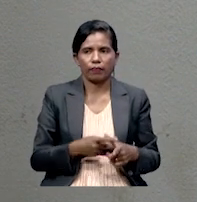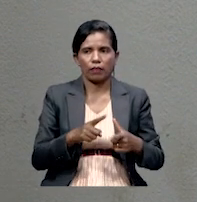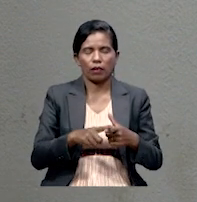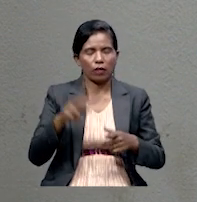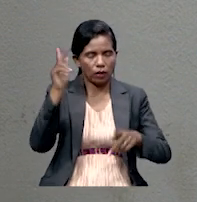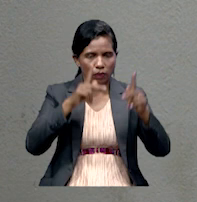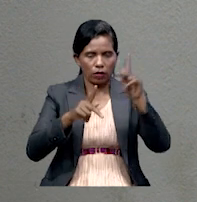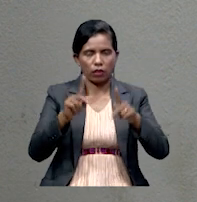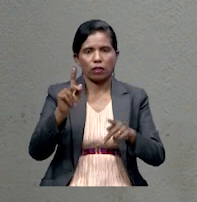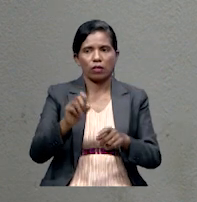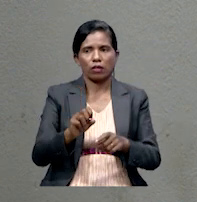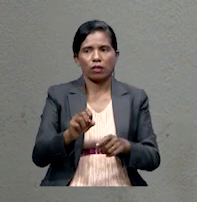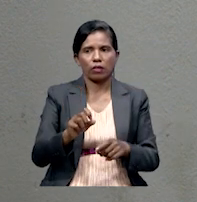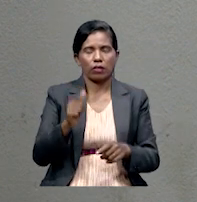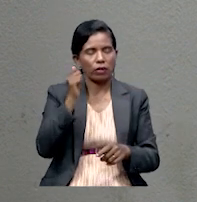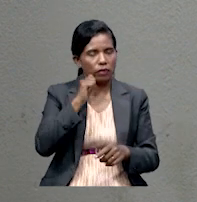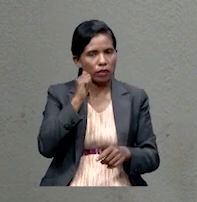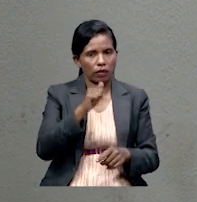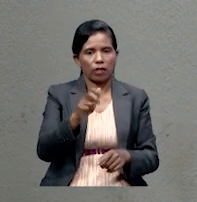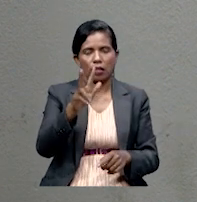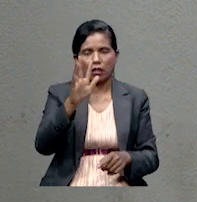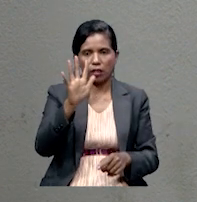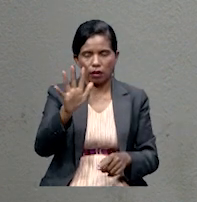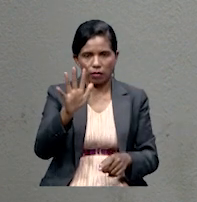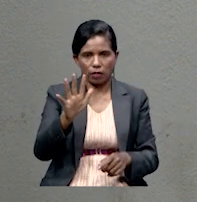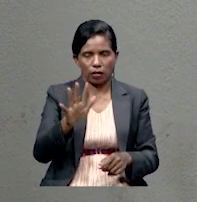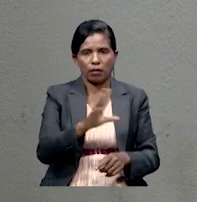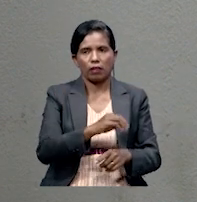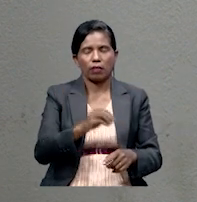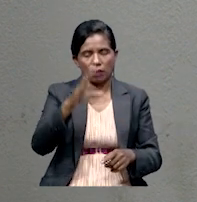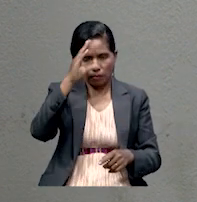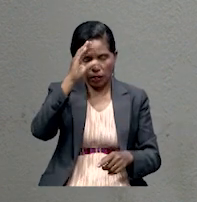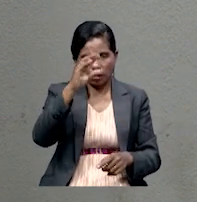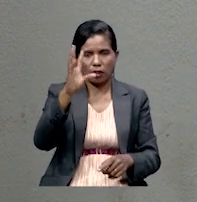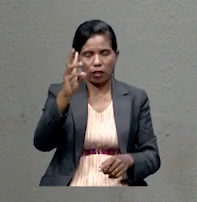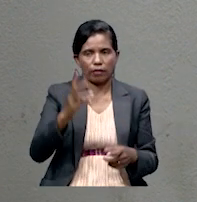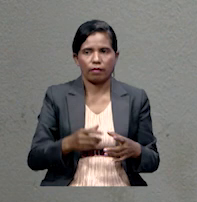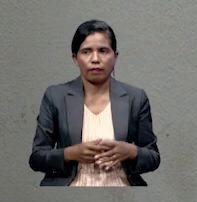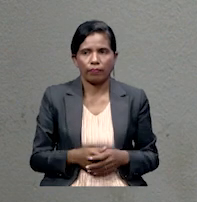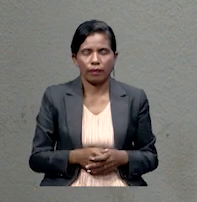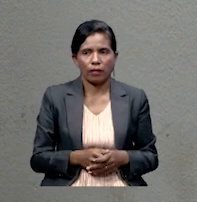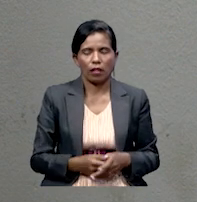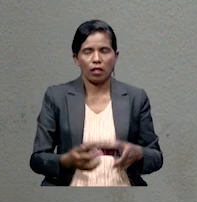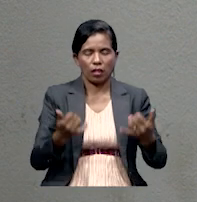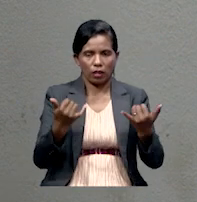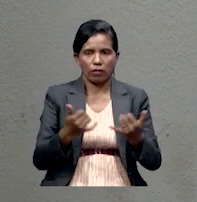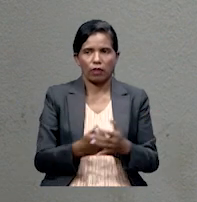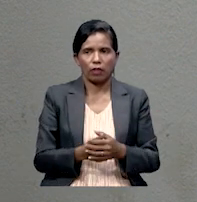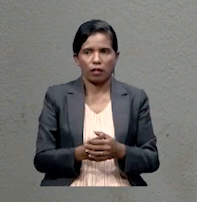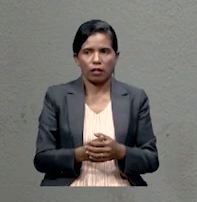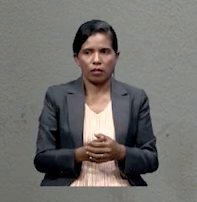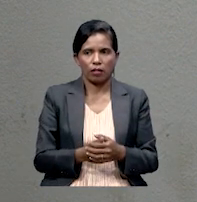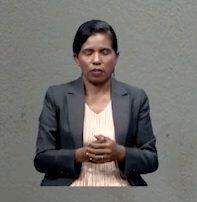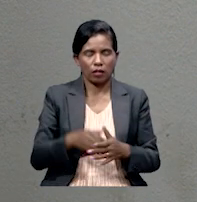casos 11, né? Feto na Lima, feto na vítima, vai pedradas e mane na nem. E agora, casos